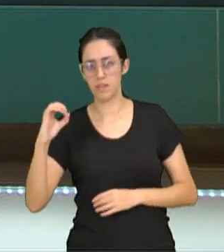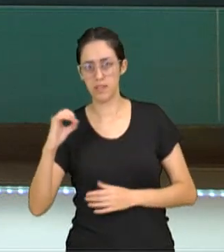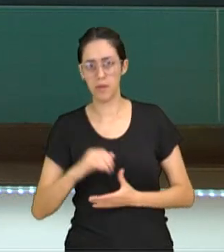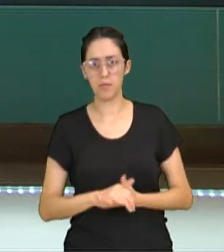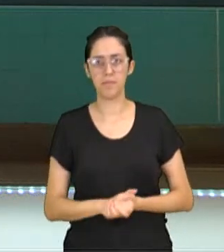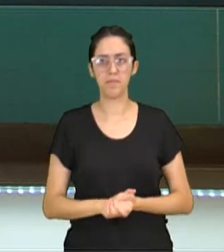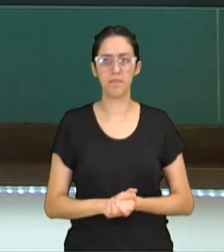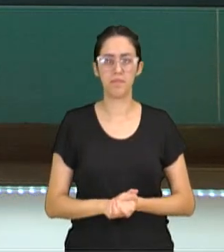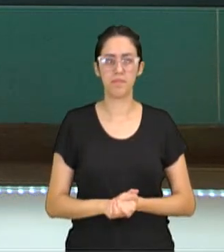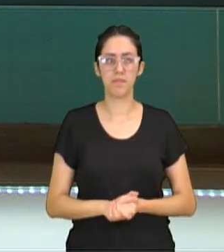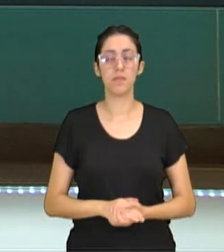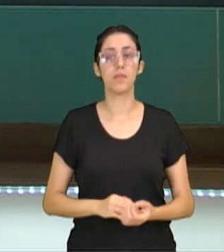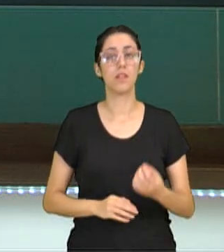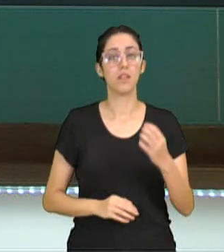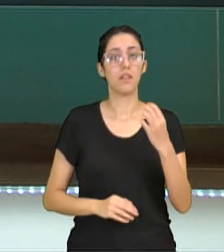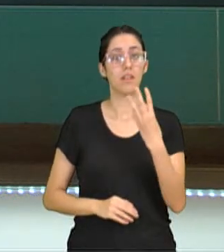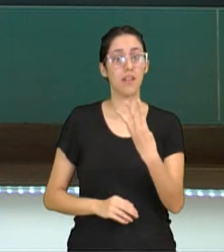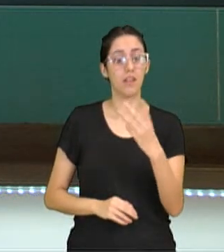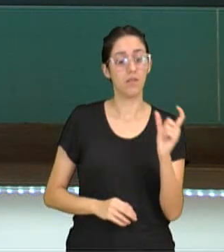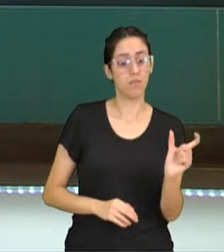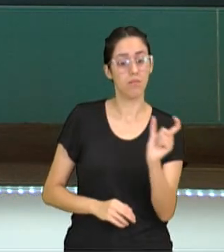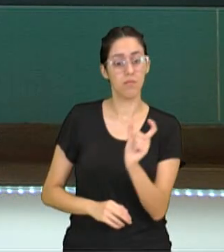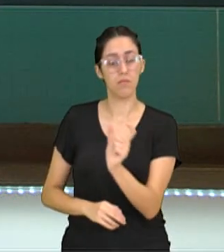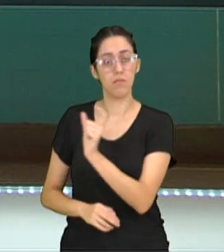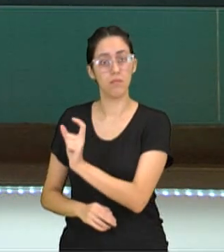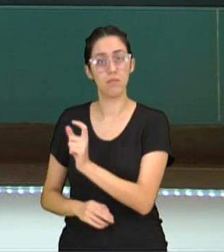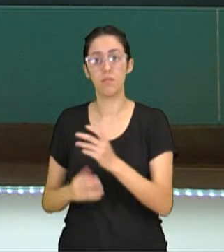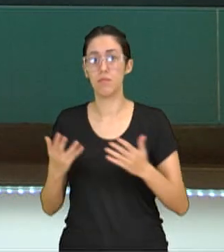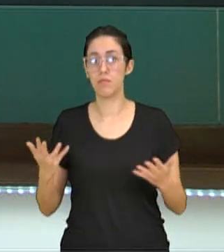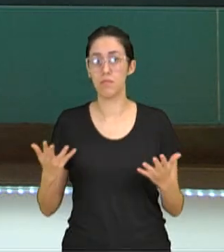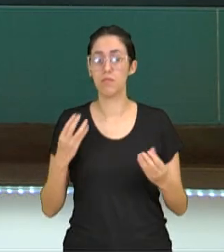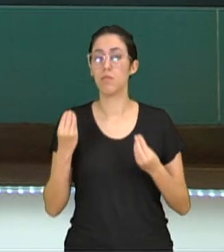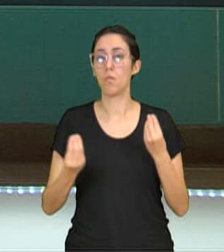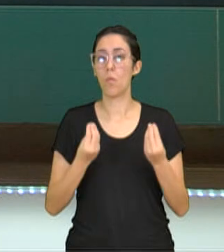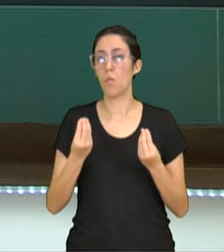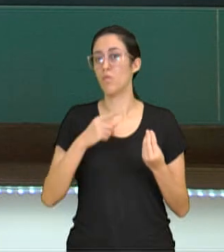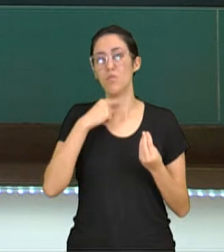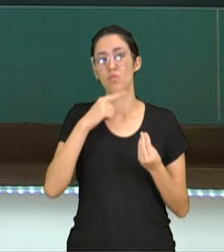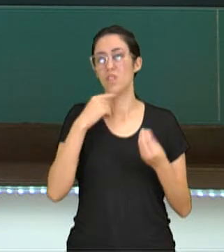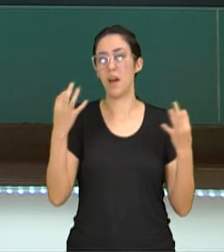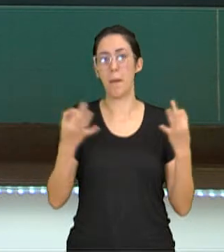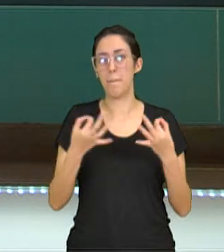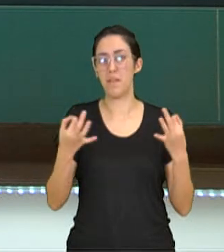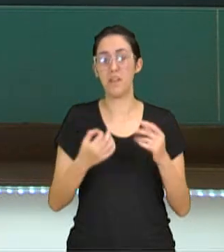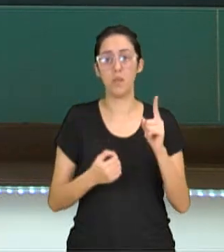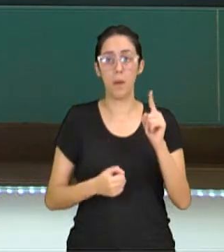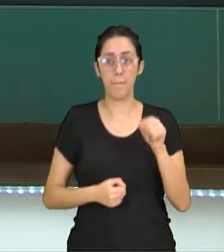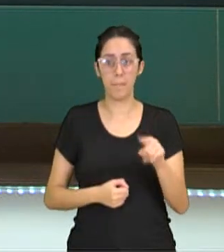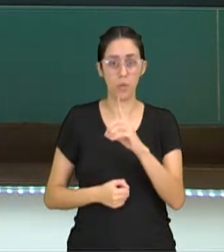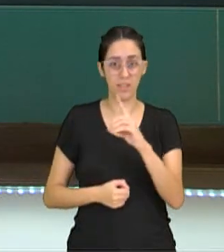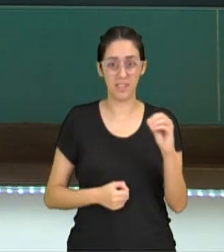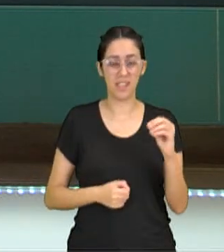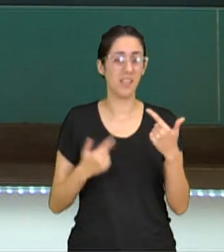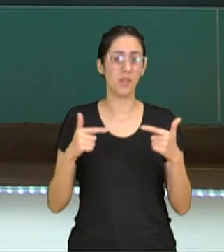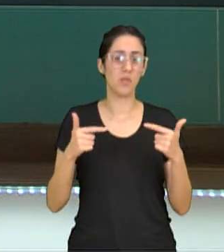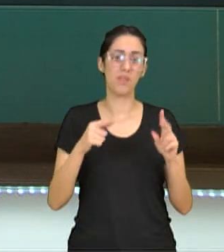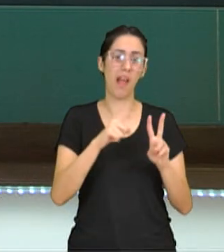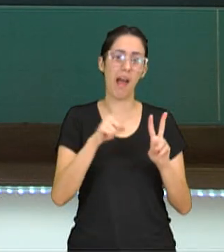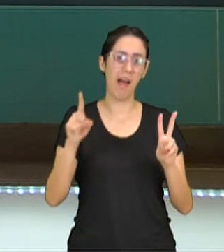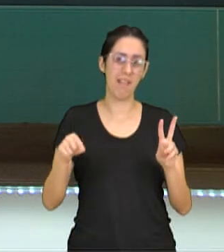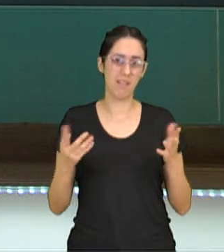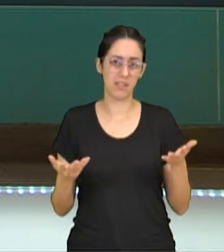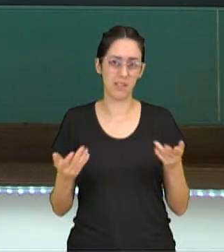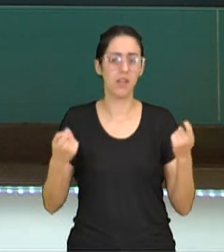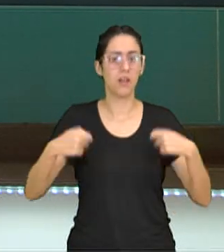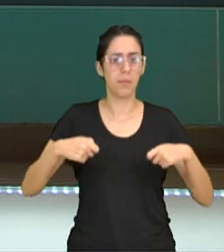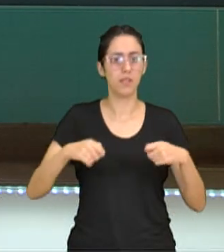É um trinômio, mas veja que de novo não dá um trinômio quadrado perfeito. 1.100 não tem raiz, ó. Então nós vamos fatorar por